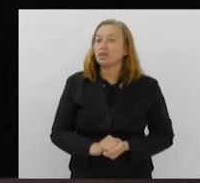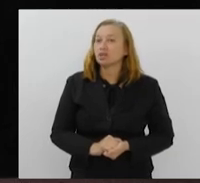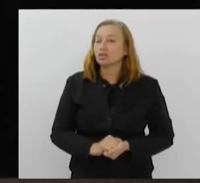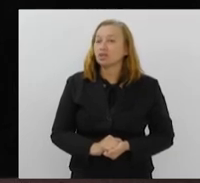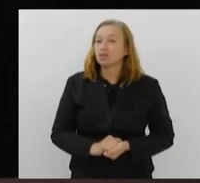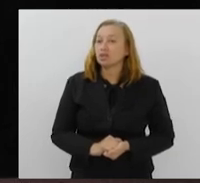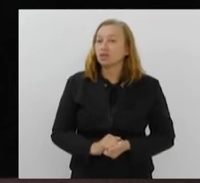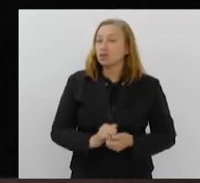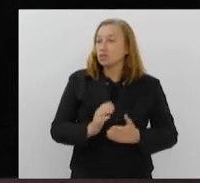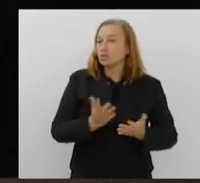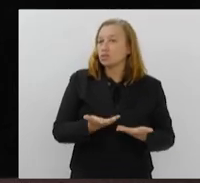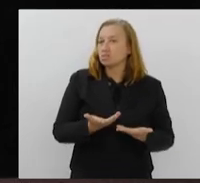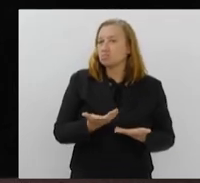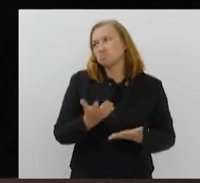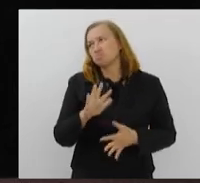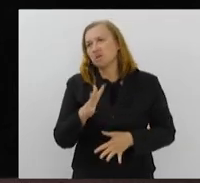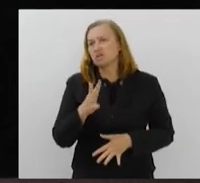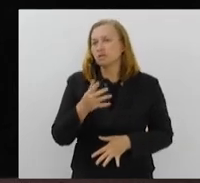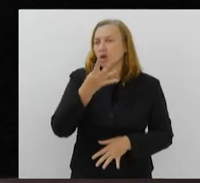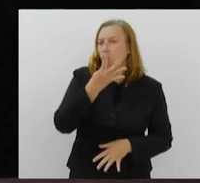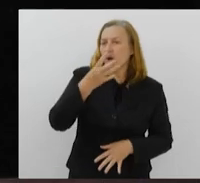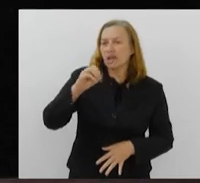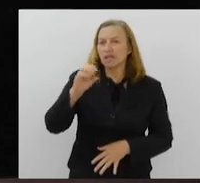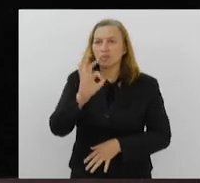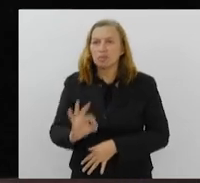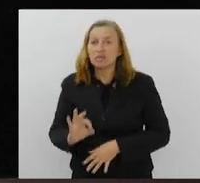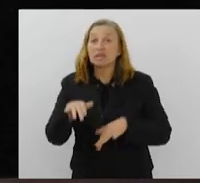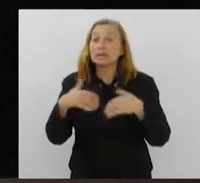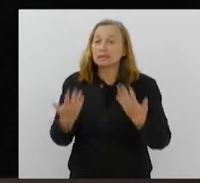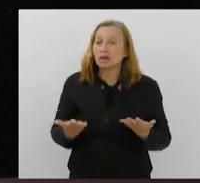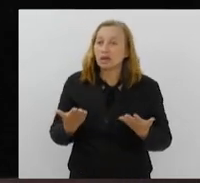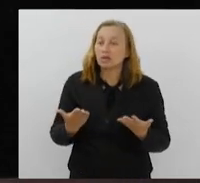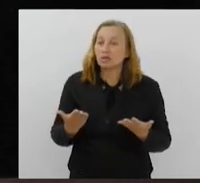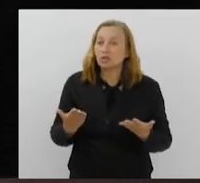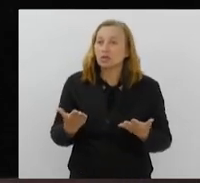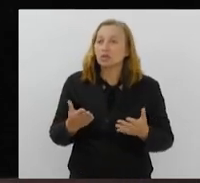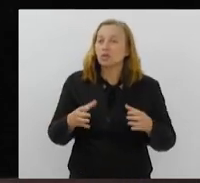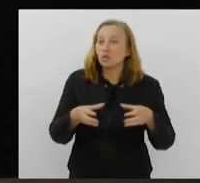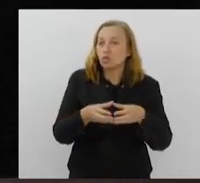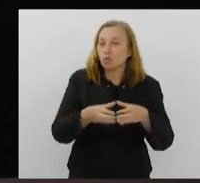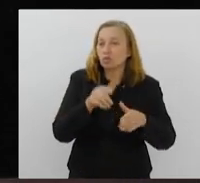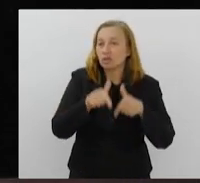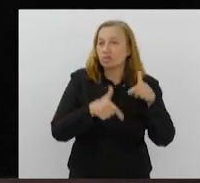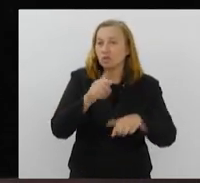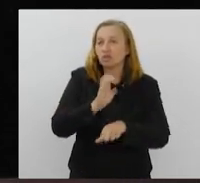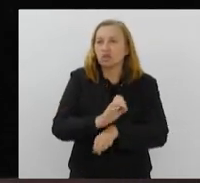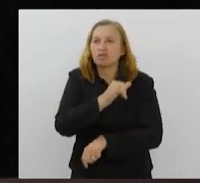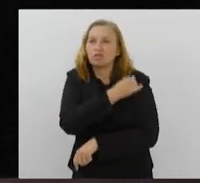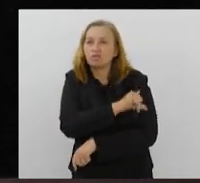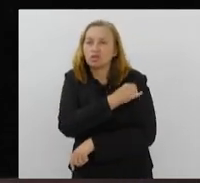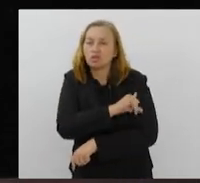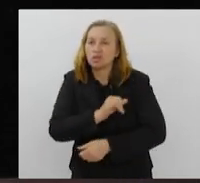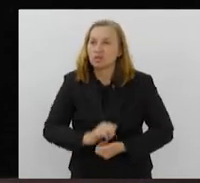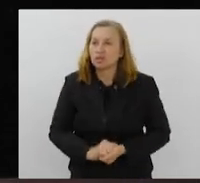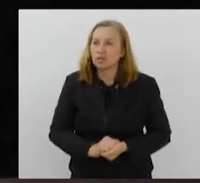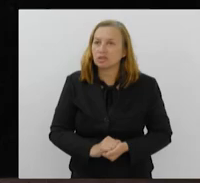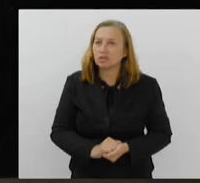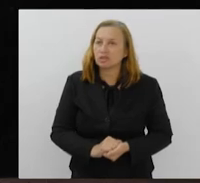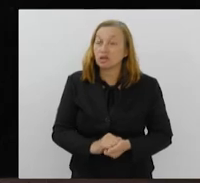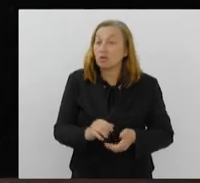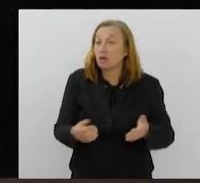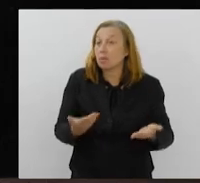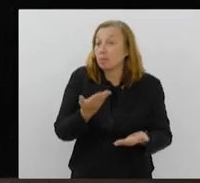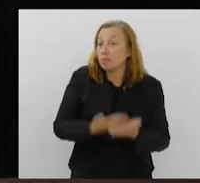faixas chega em torno de 40%, ou seja, a classe trabalhadora do Estado do Rio de Janeiro tem uma defasagem